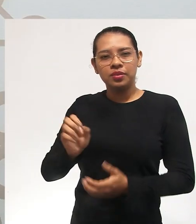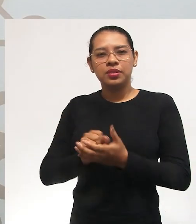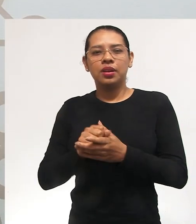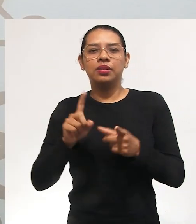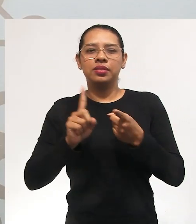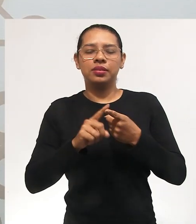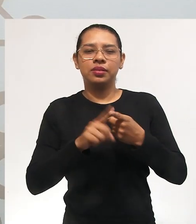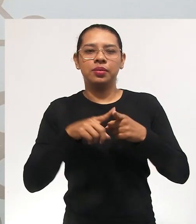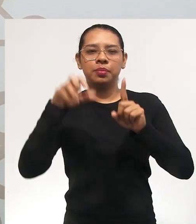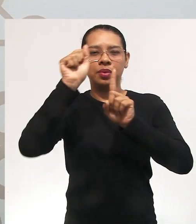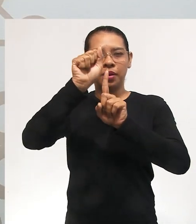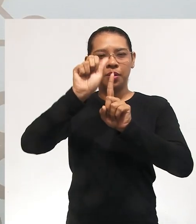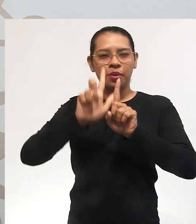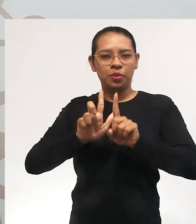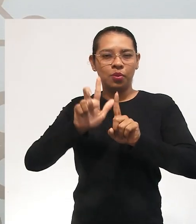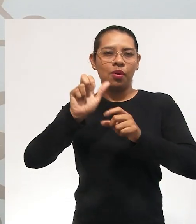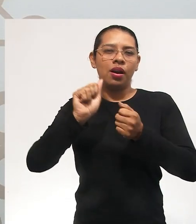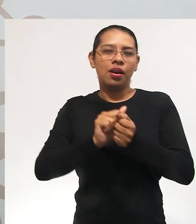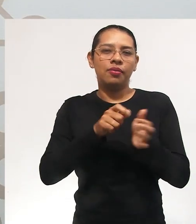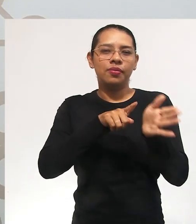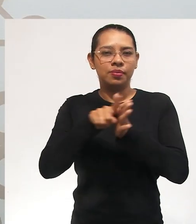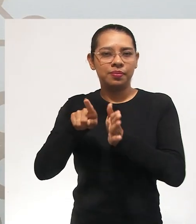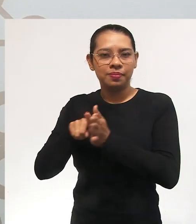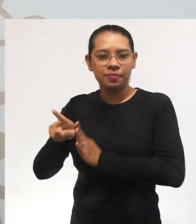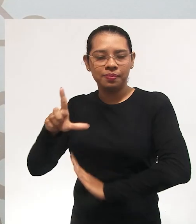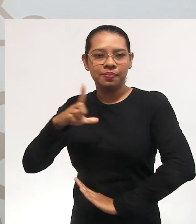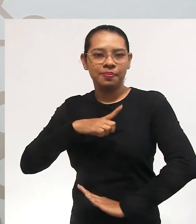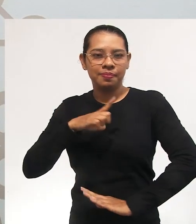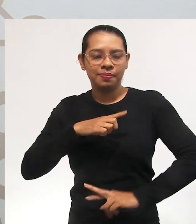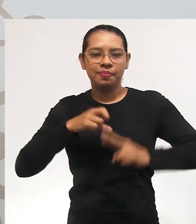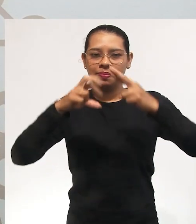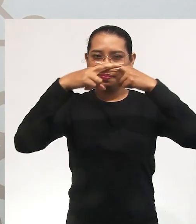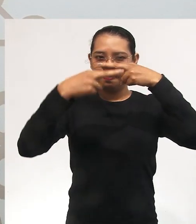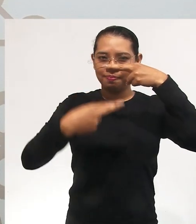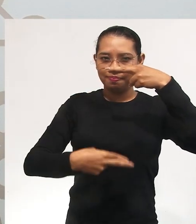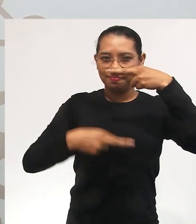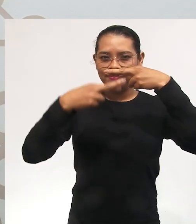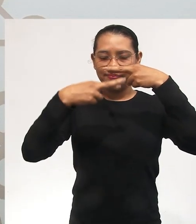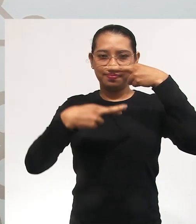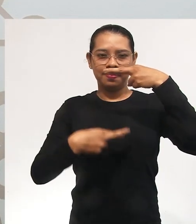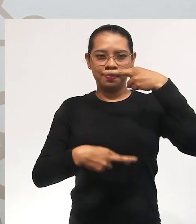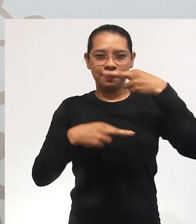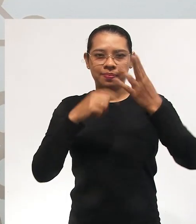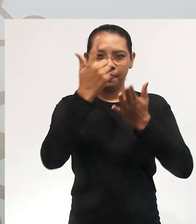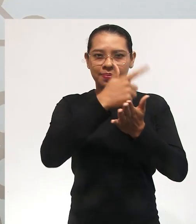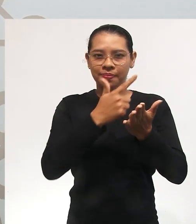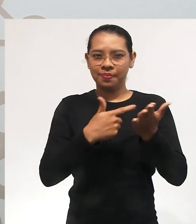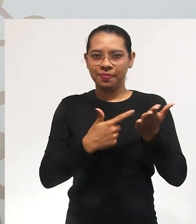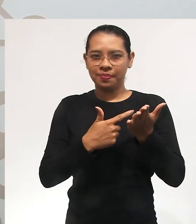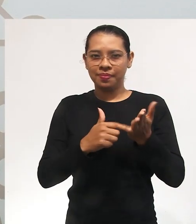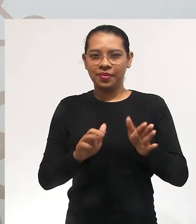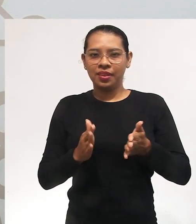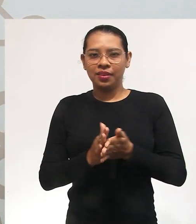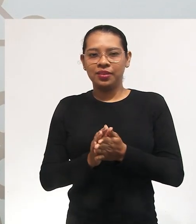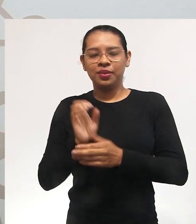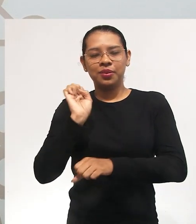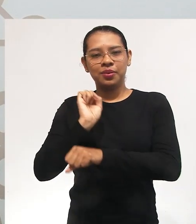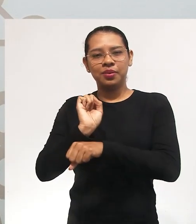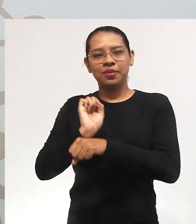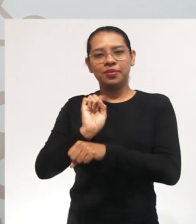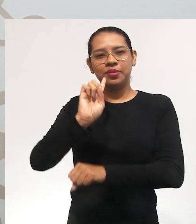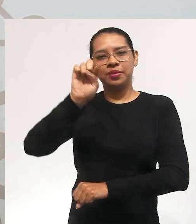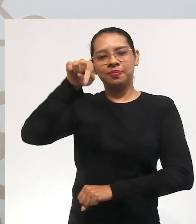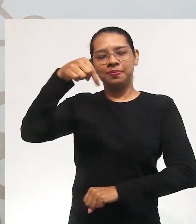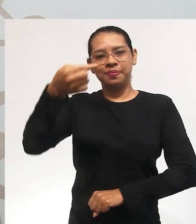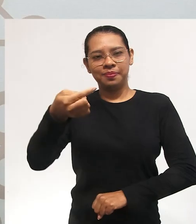assunto. Acessem lá o nosso material, que tem para as referências, né, para a leitura.